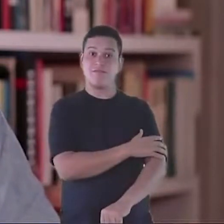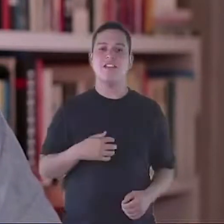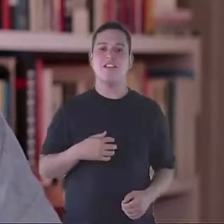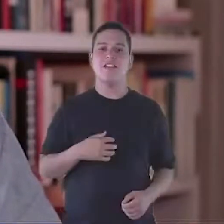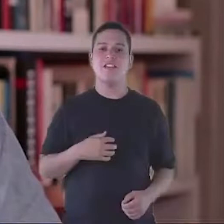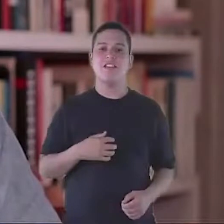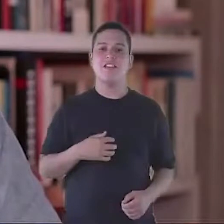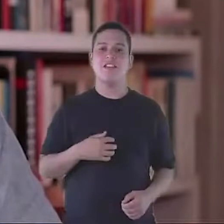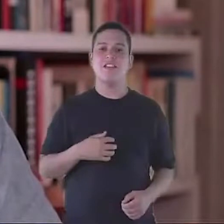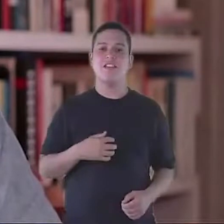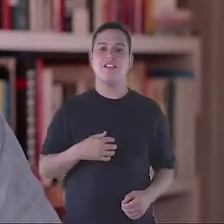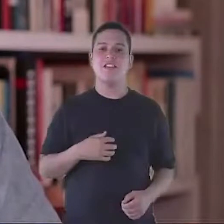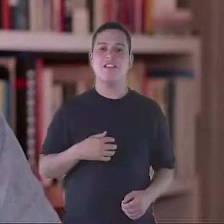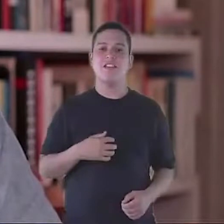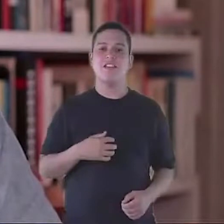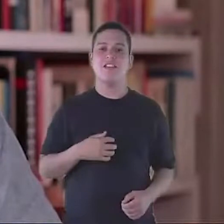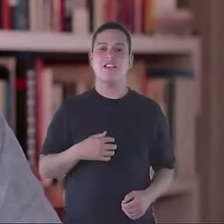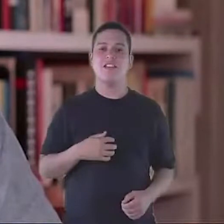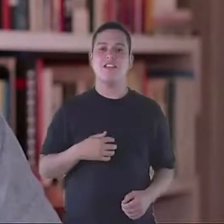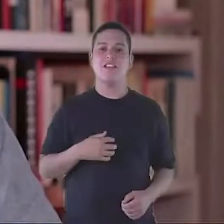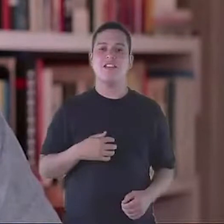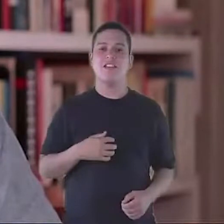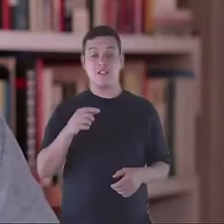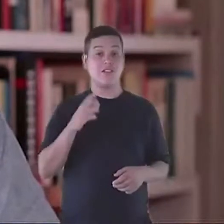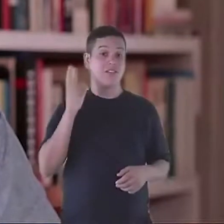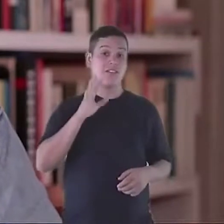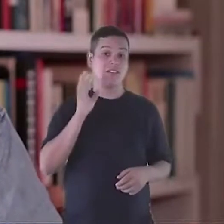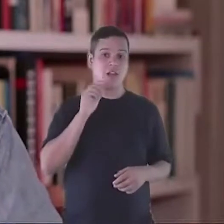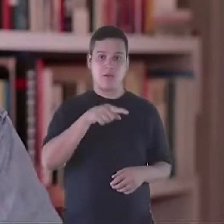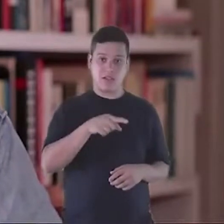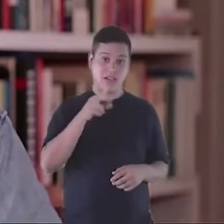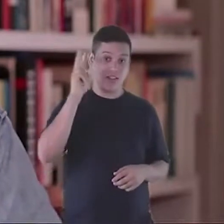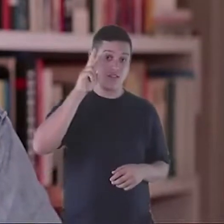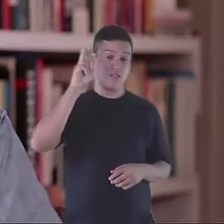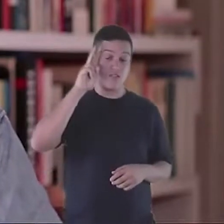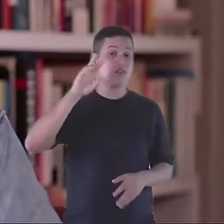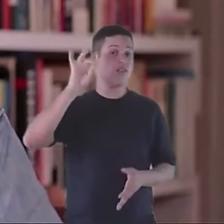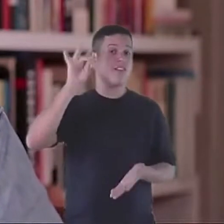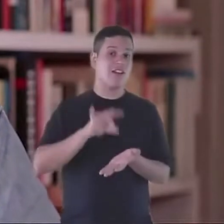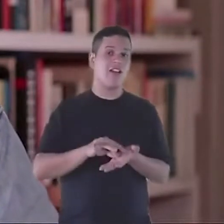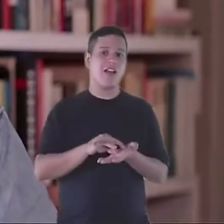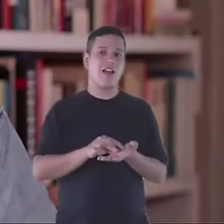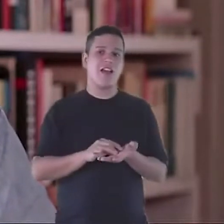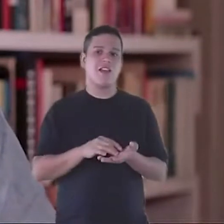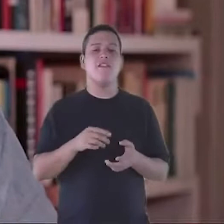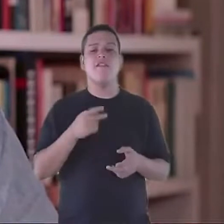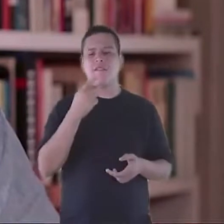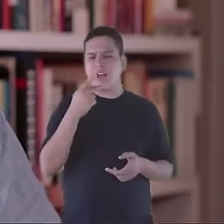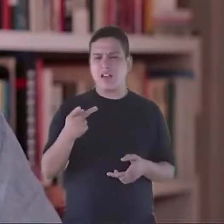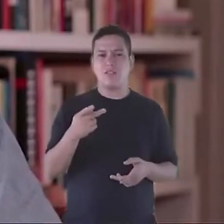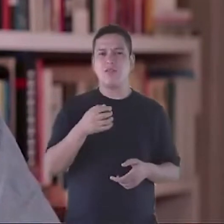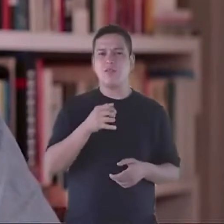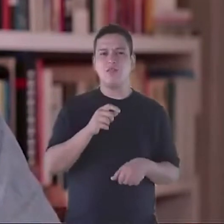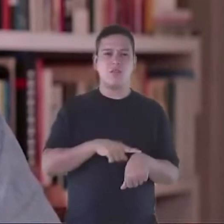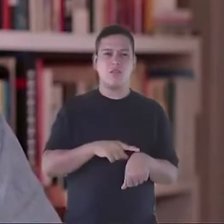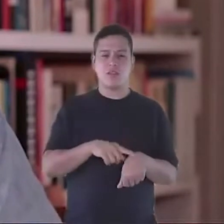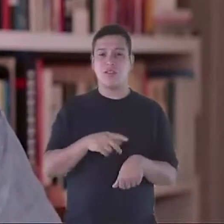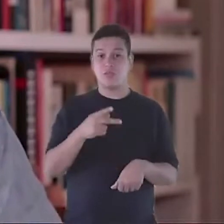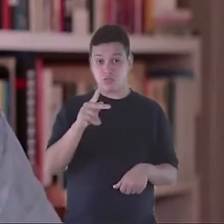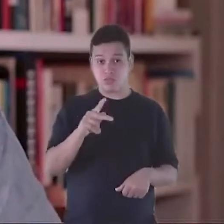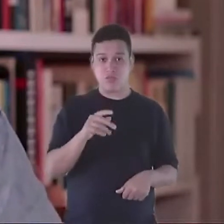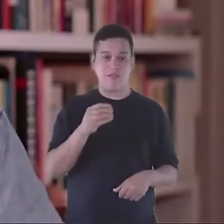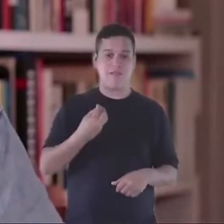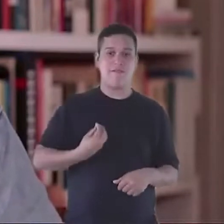do Fabrício, que são histórias reais, histórias vividas de uma infância difícil, de uma realidade de